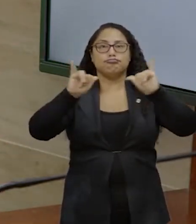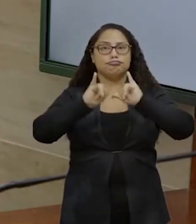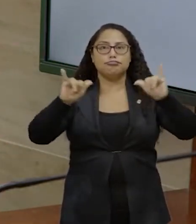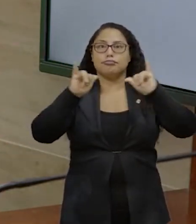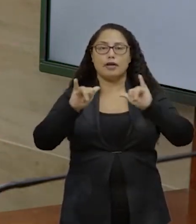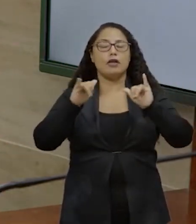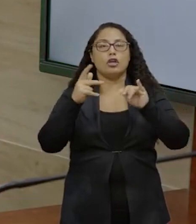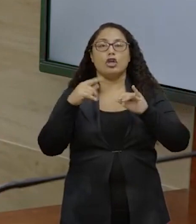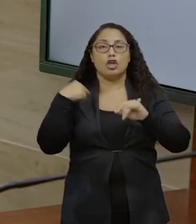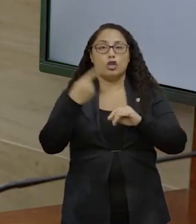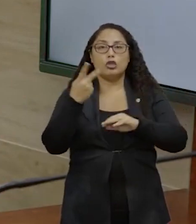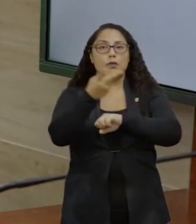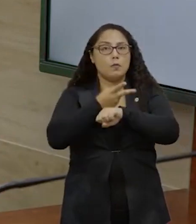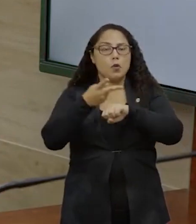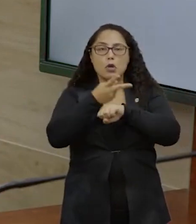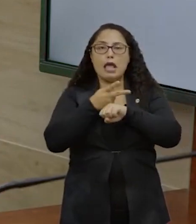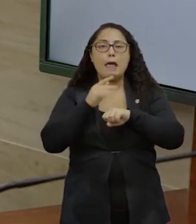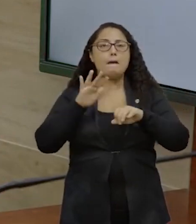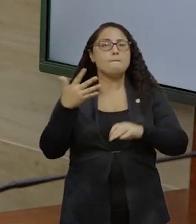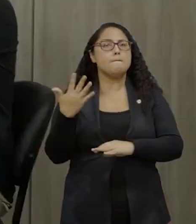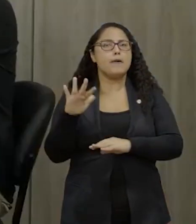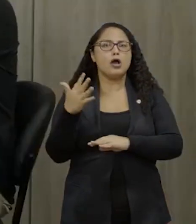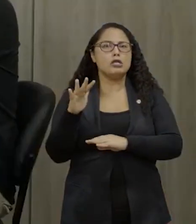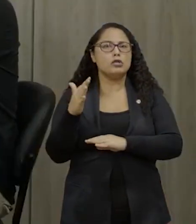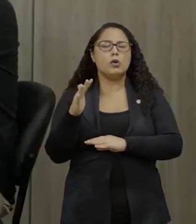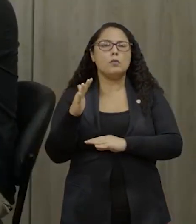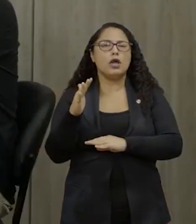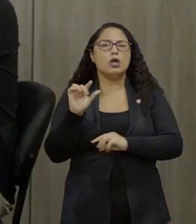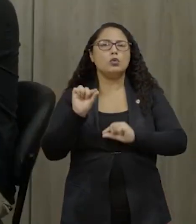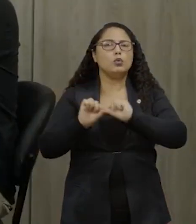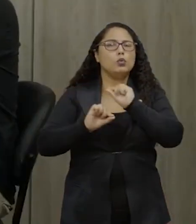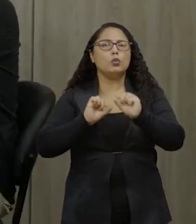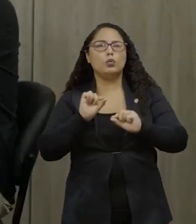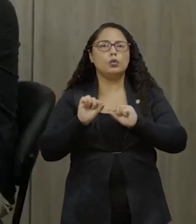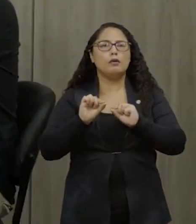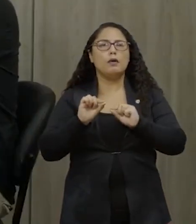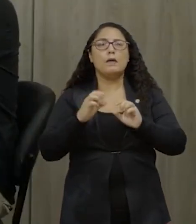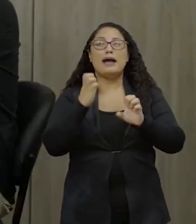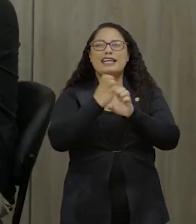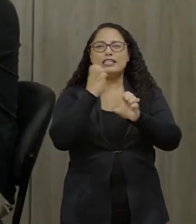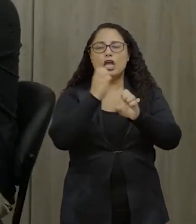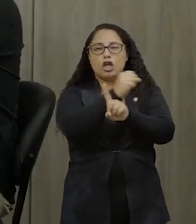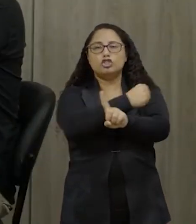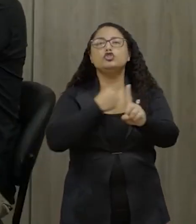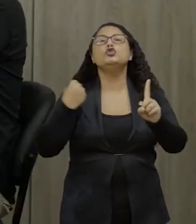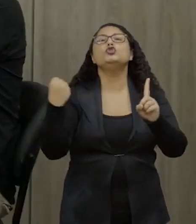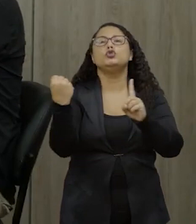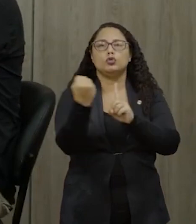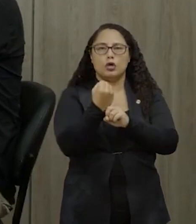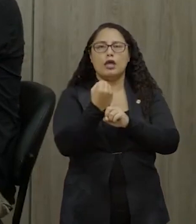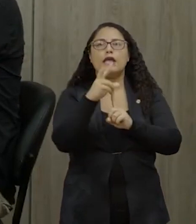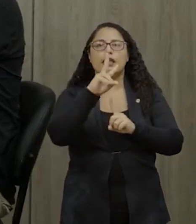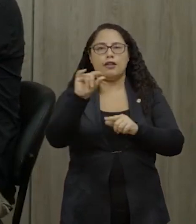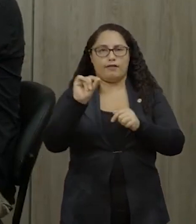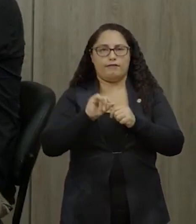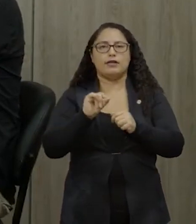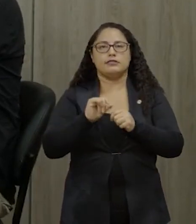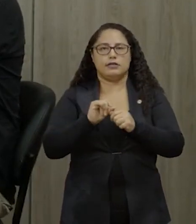procurando, né? Sim. É mais ou menos uma engenharia social, vamos dizer assim, né? Sim. Que ele vai